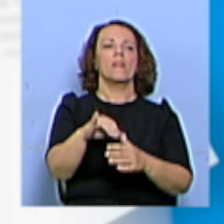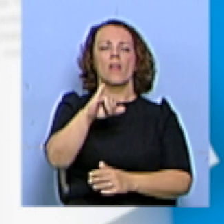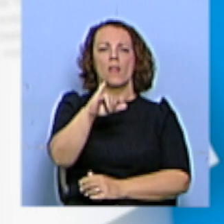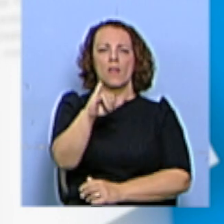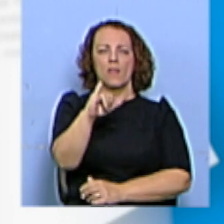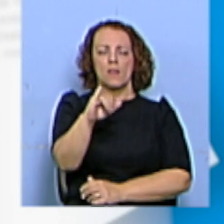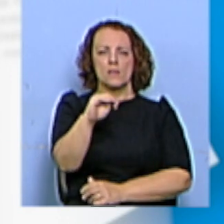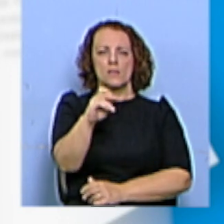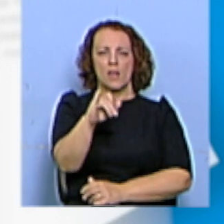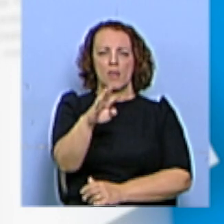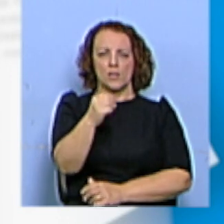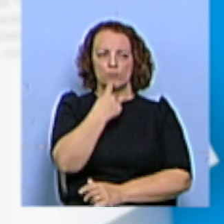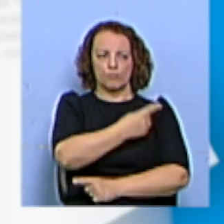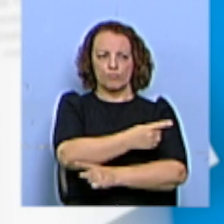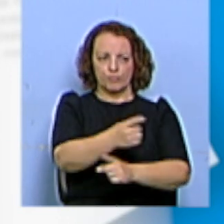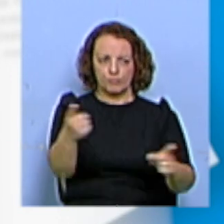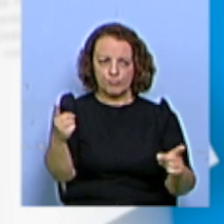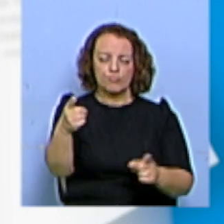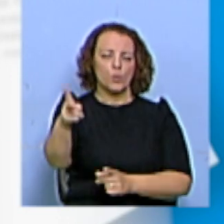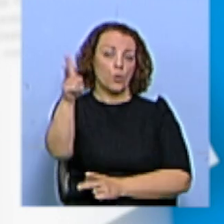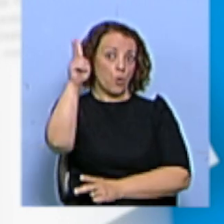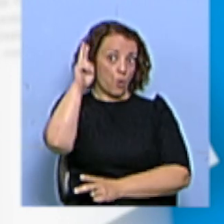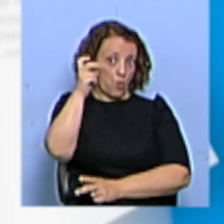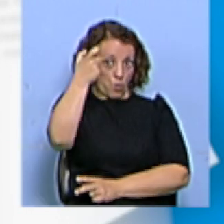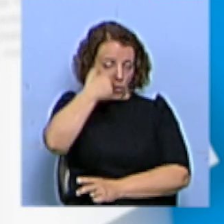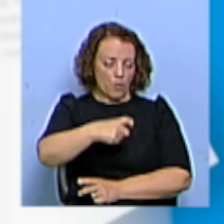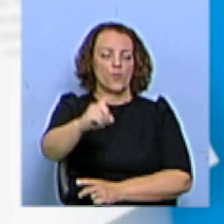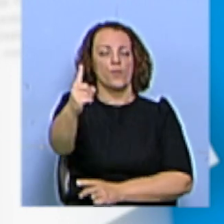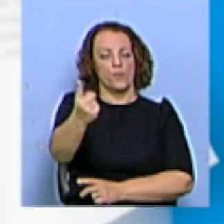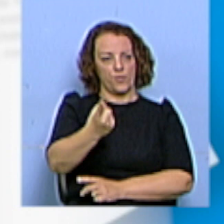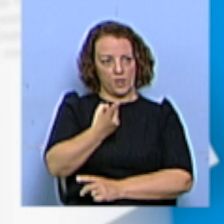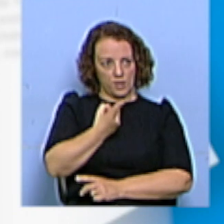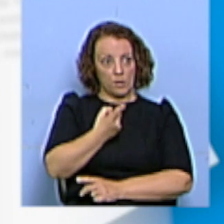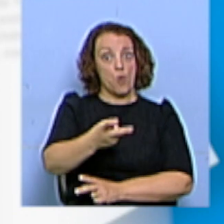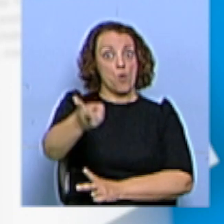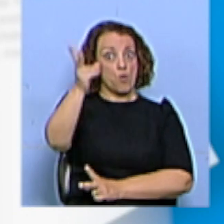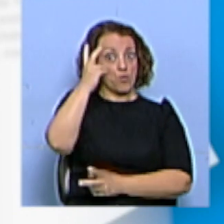Isaías, prestai-me ouvidos e vinde a mim, escutai-me e vivereis.